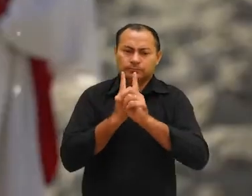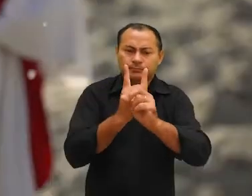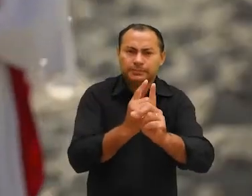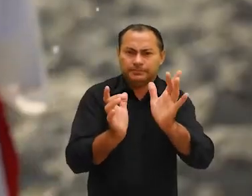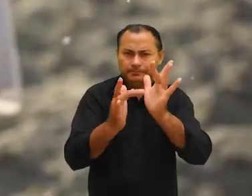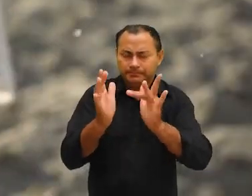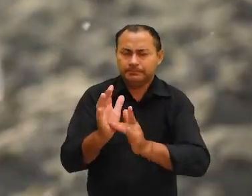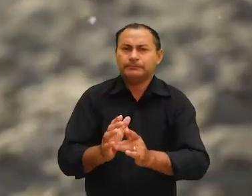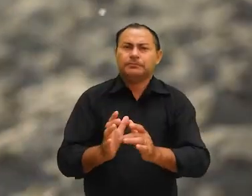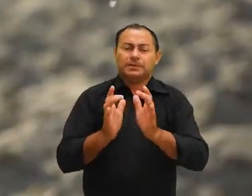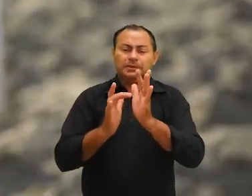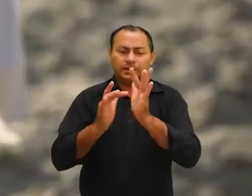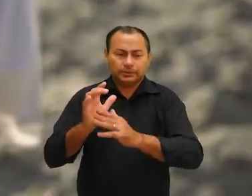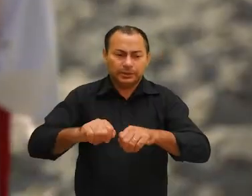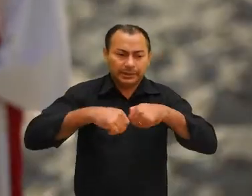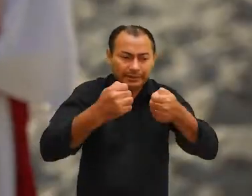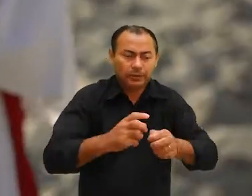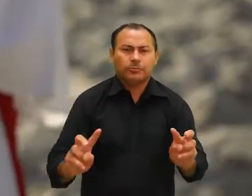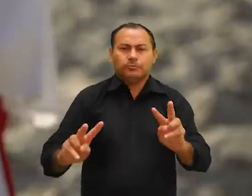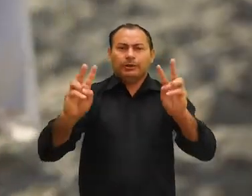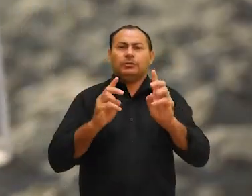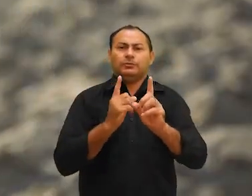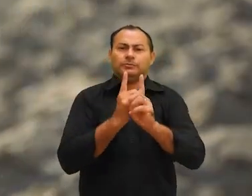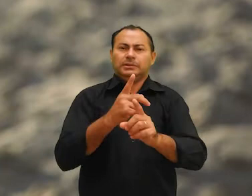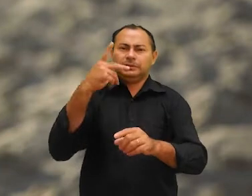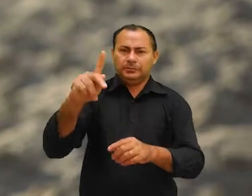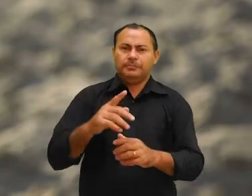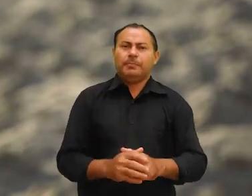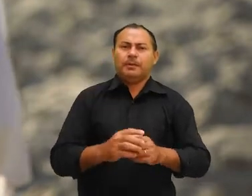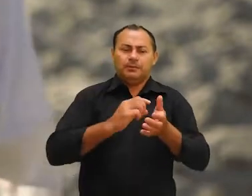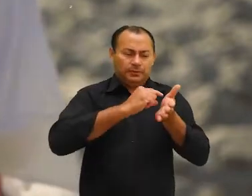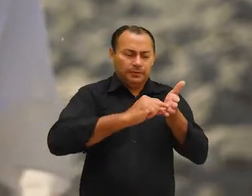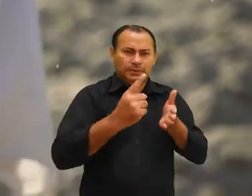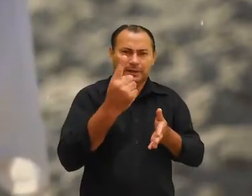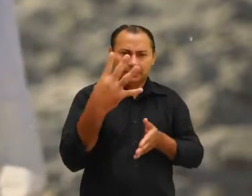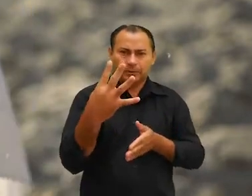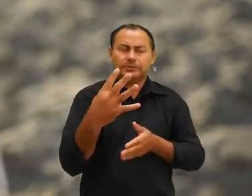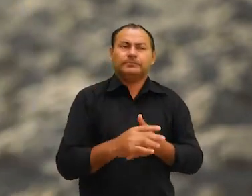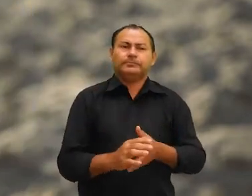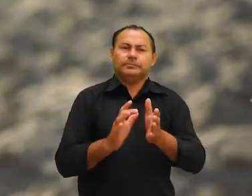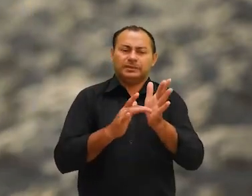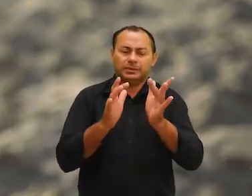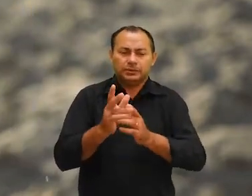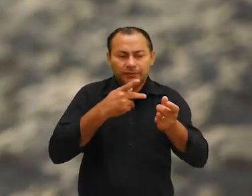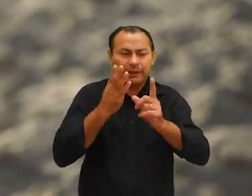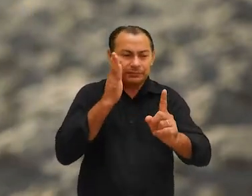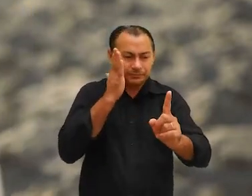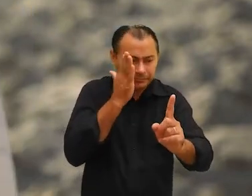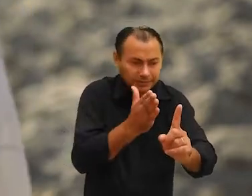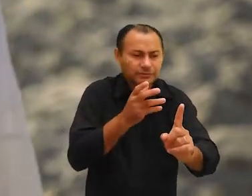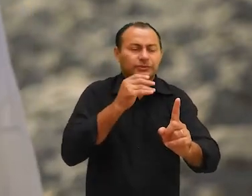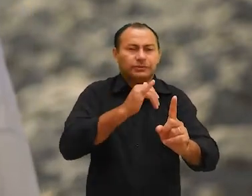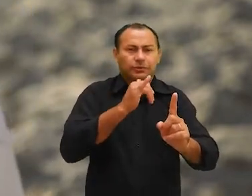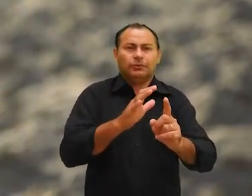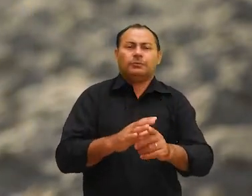Jesus tem um valor tremendo para os seus discípulos no Versículo 14 Jesus se dirige mais uma vez os discípulos E